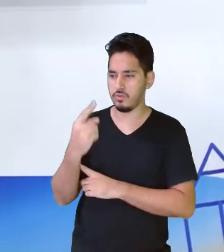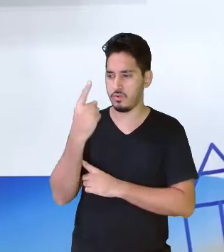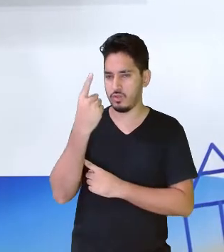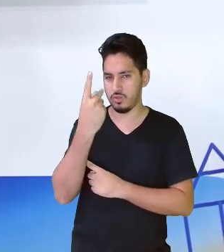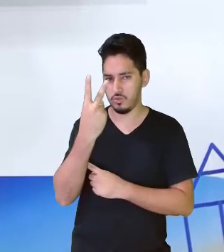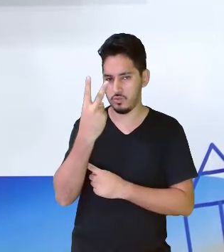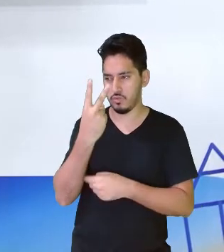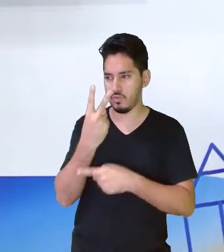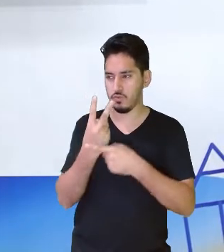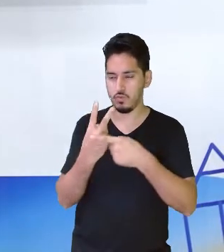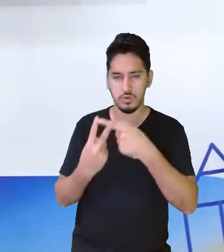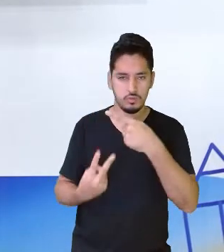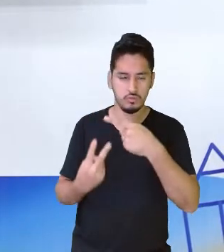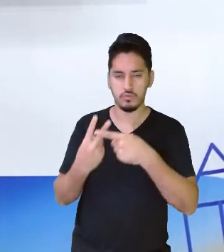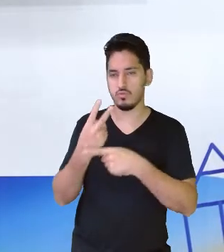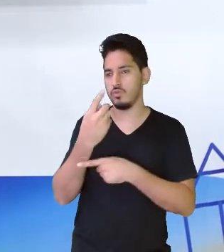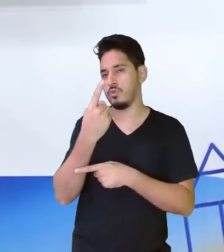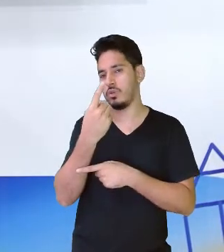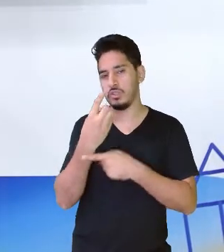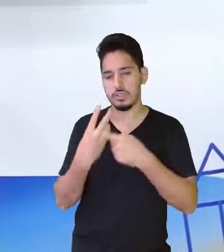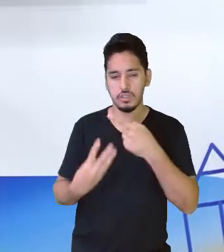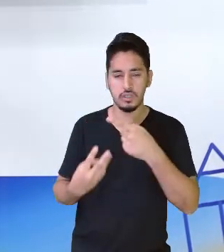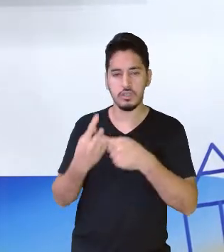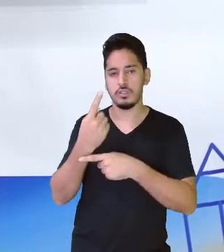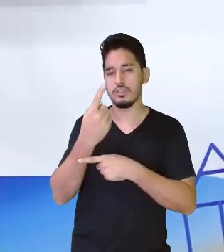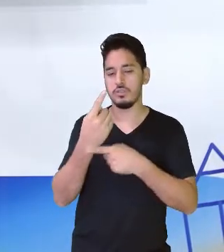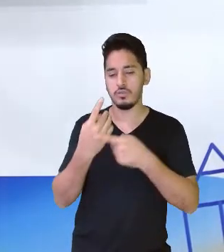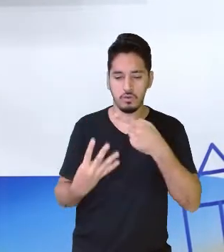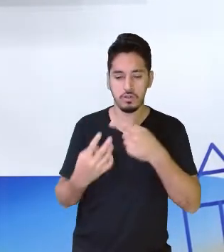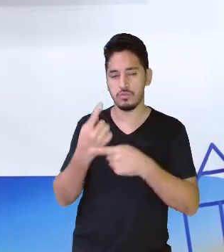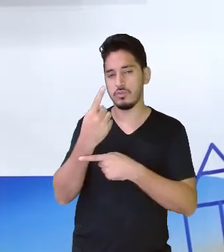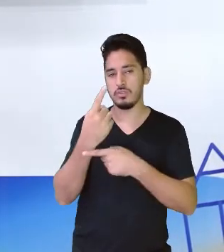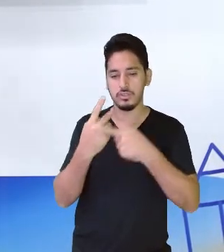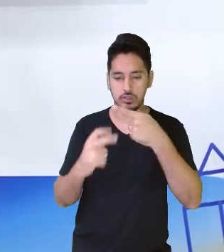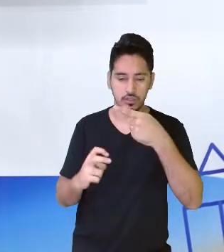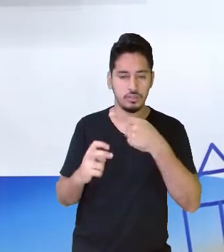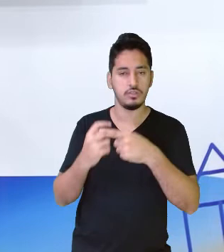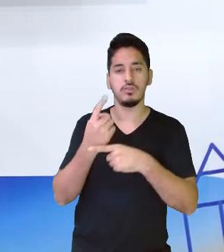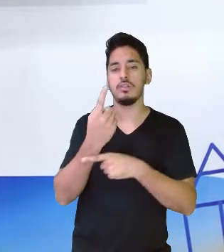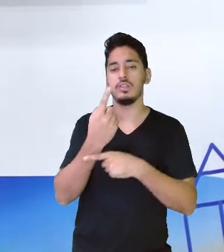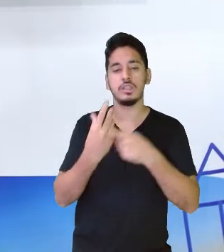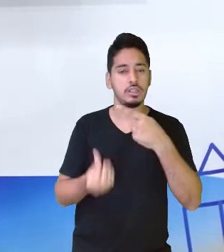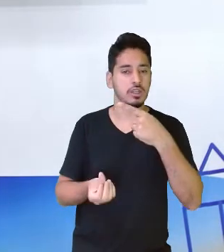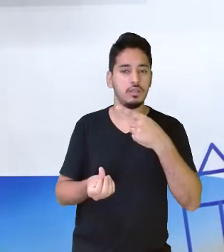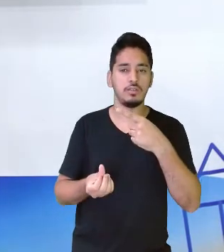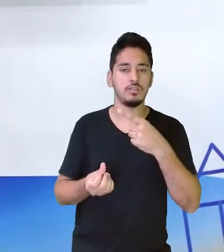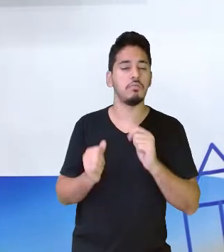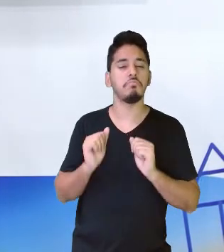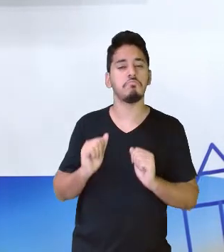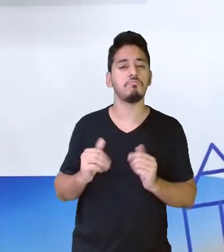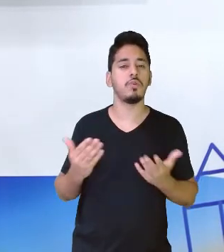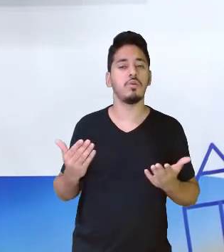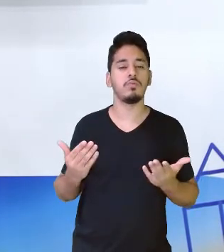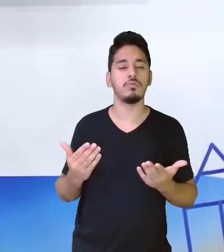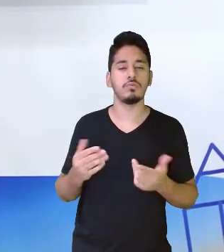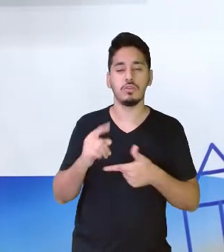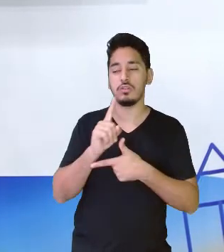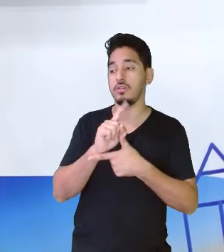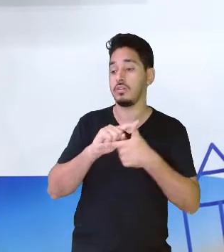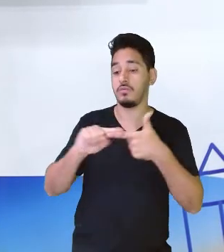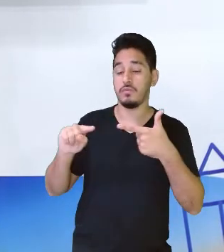partes, em 3, em 4, em 5, em 6. Posso